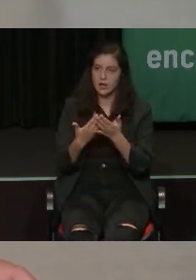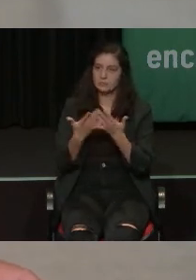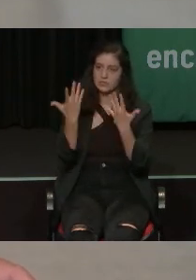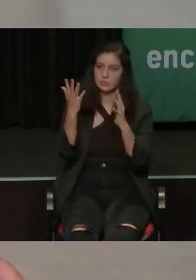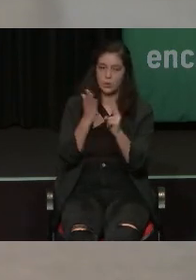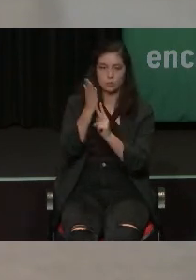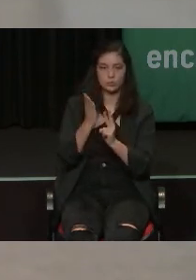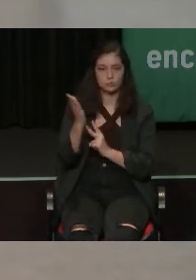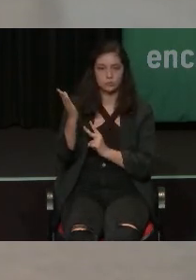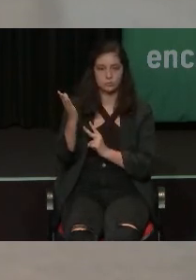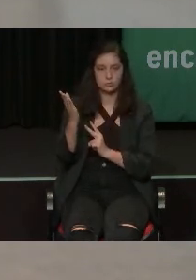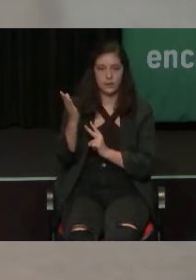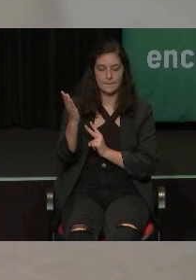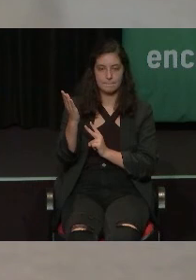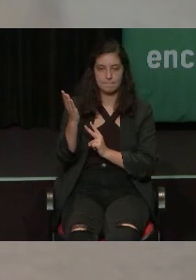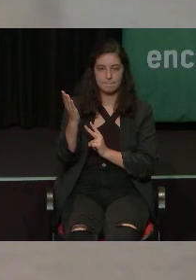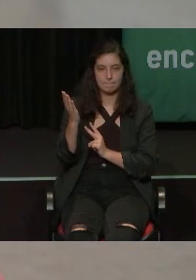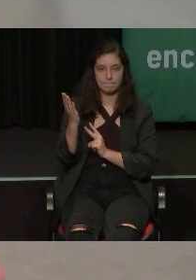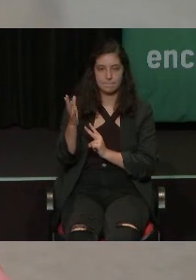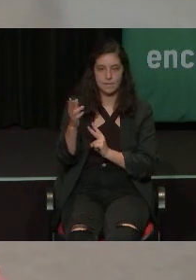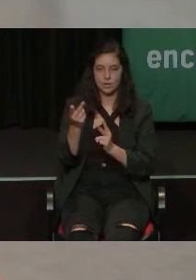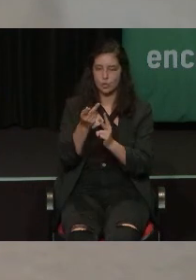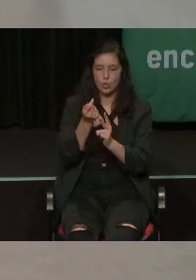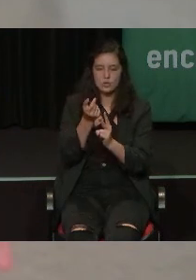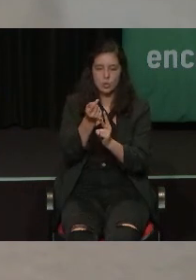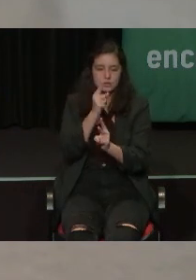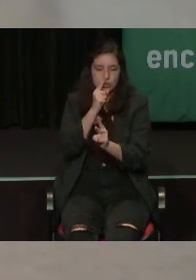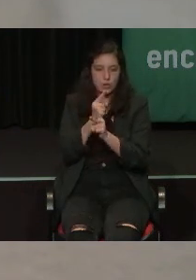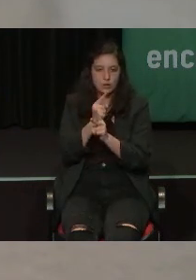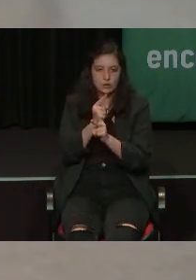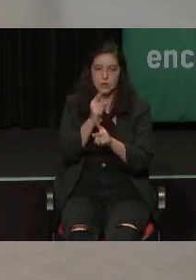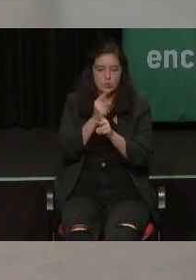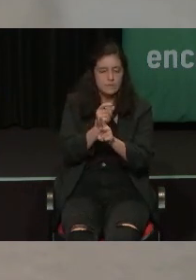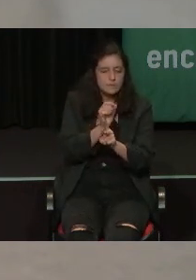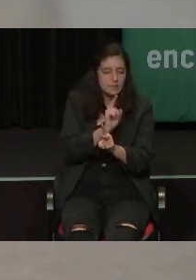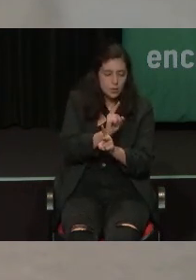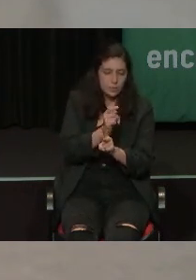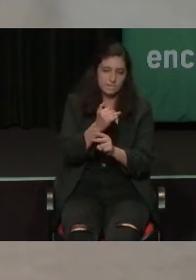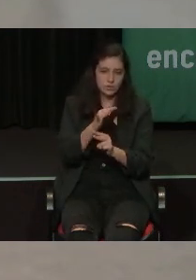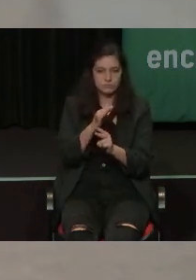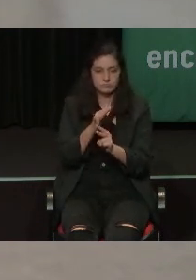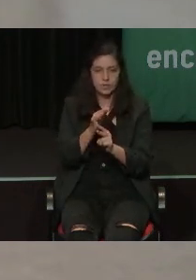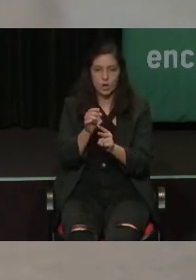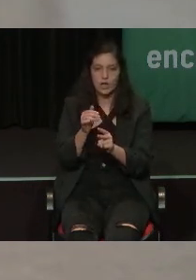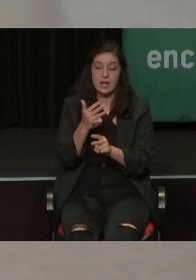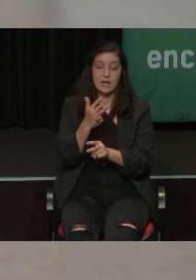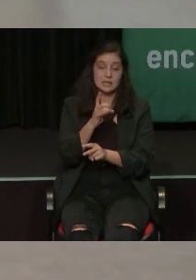celebrações, quase em simultâneo, para não dizer em simultâneo. No dia 16 de